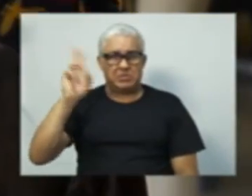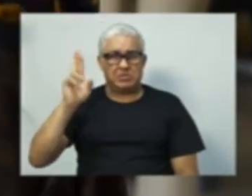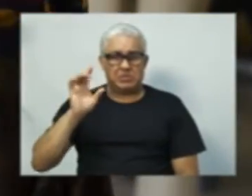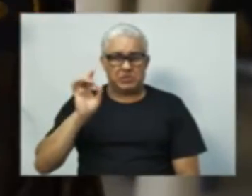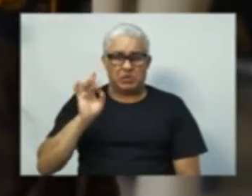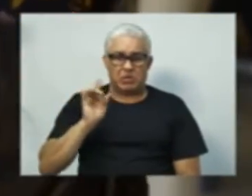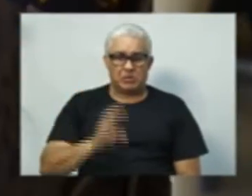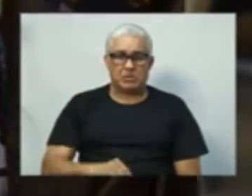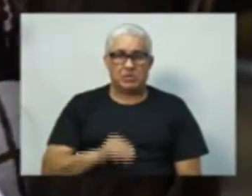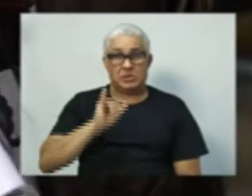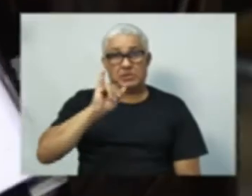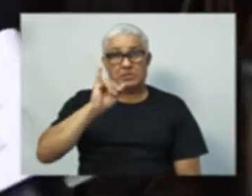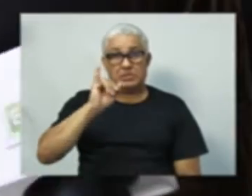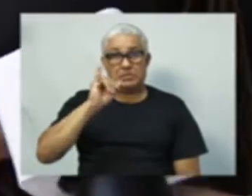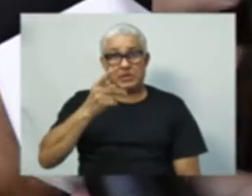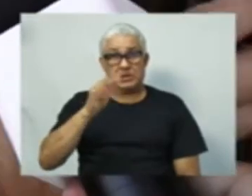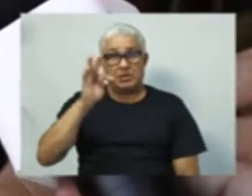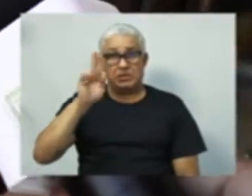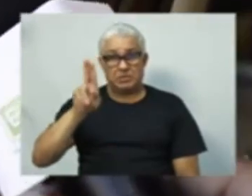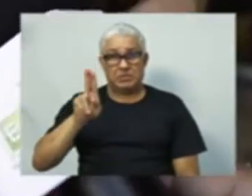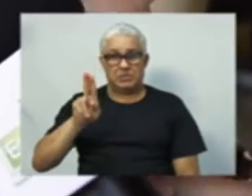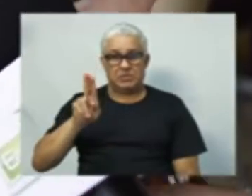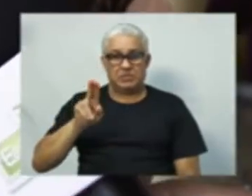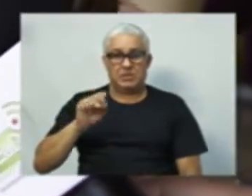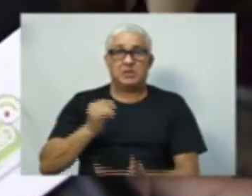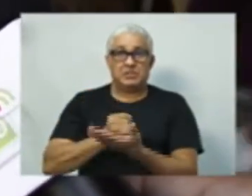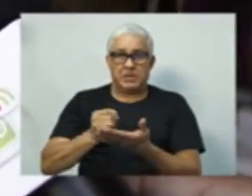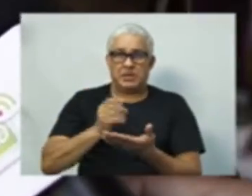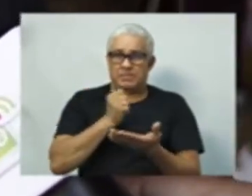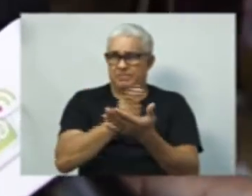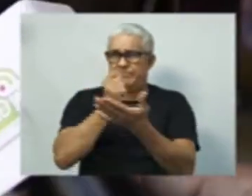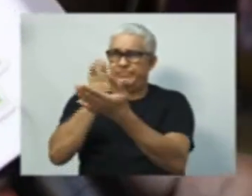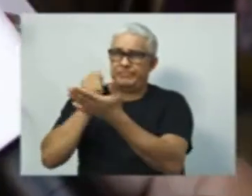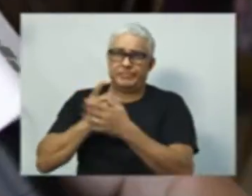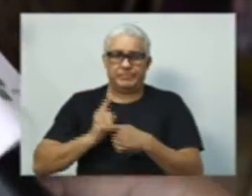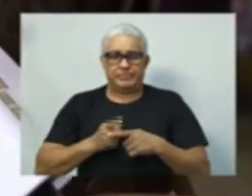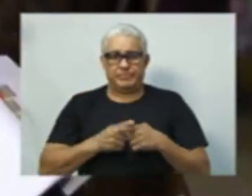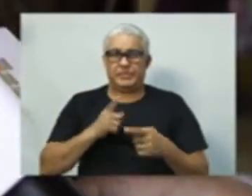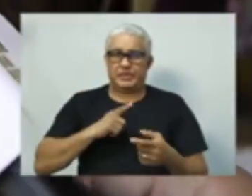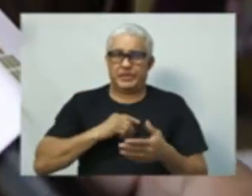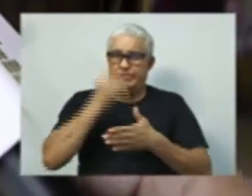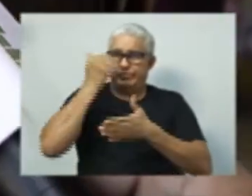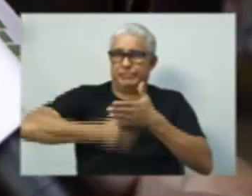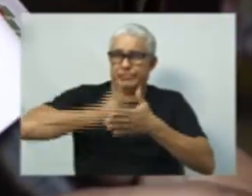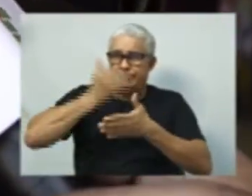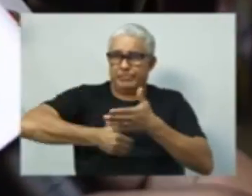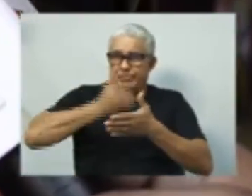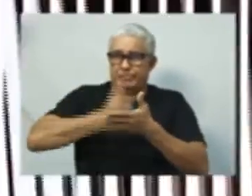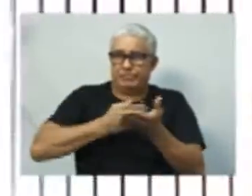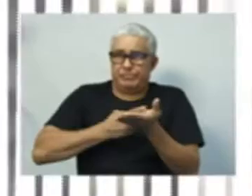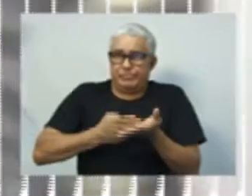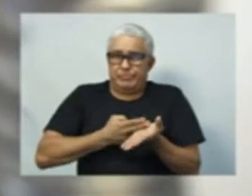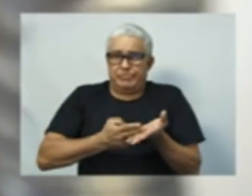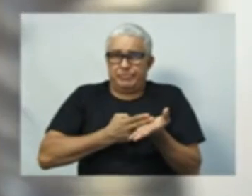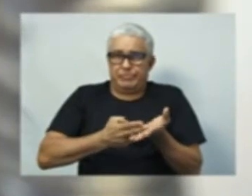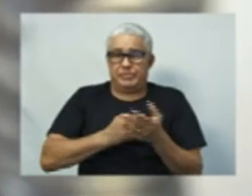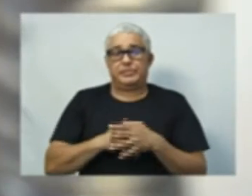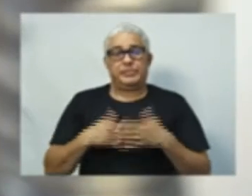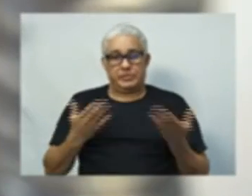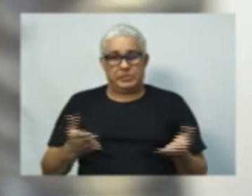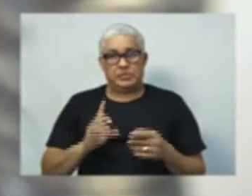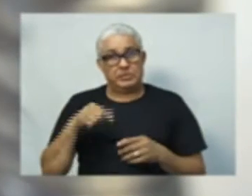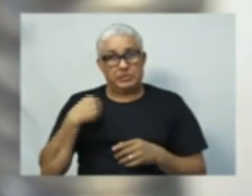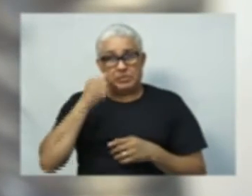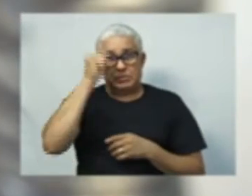Assim, só de IPTU. O resto dos impostos a gente paga porque tem um desconto nos nossos contra-cheque, né? Bem,